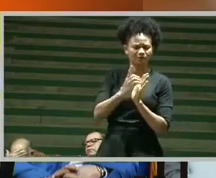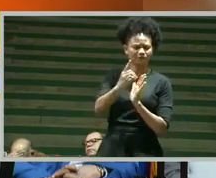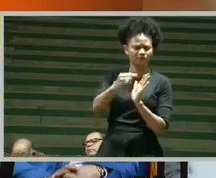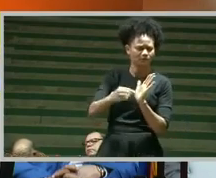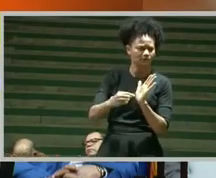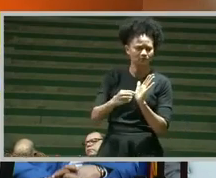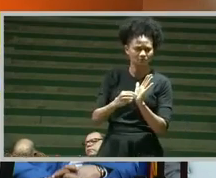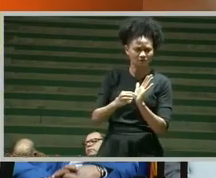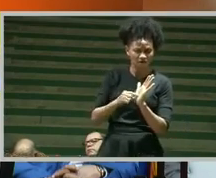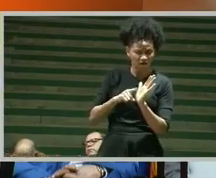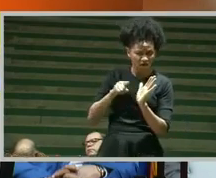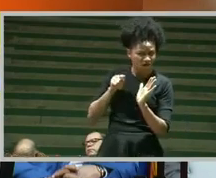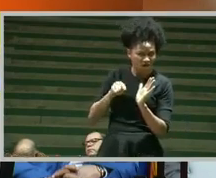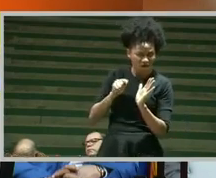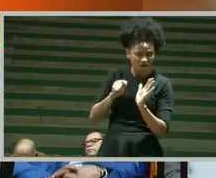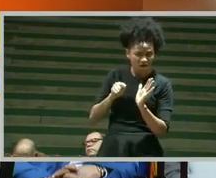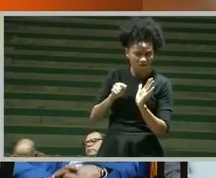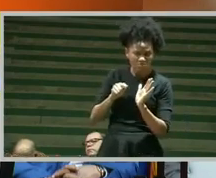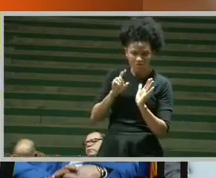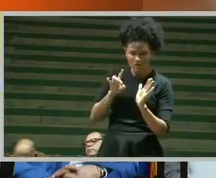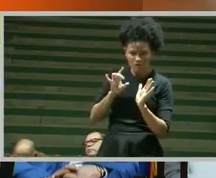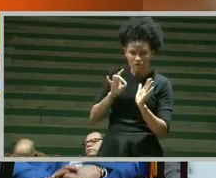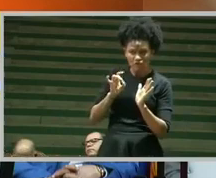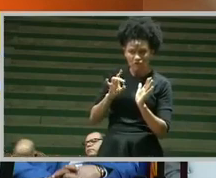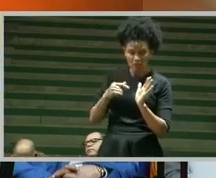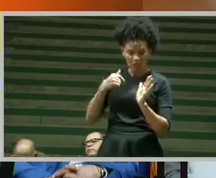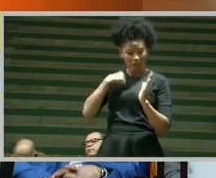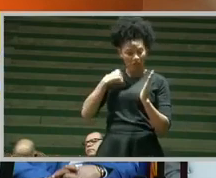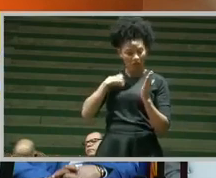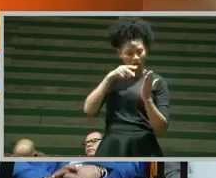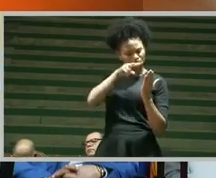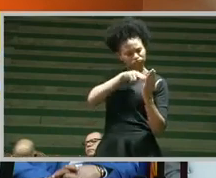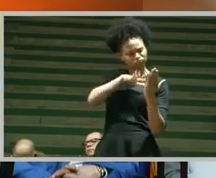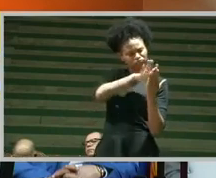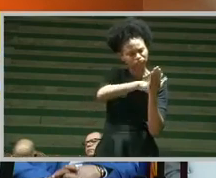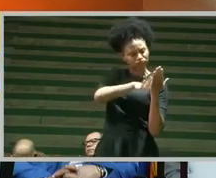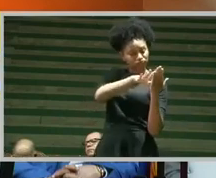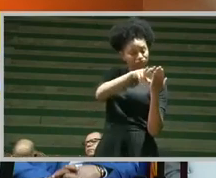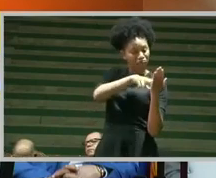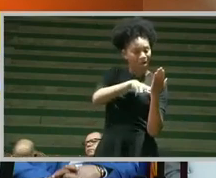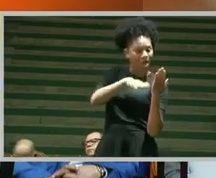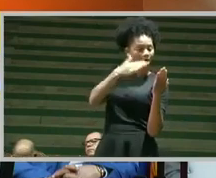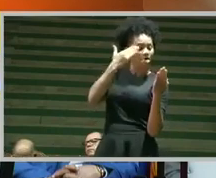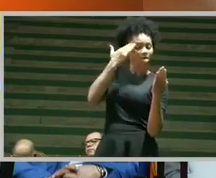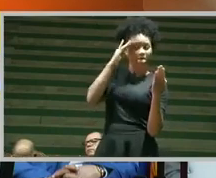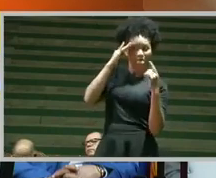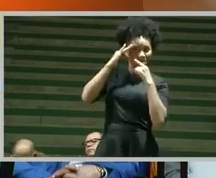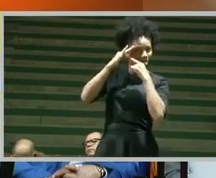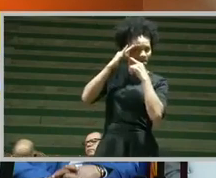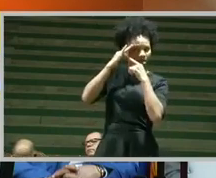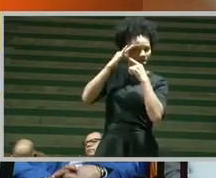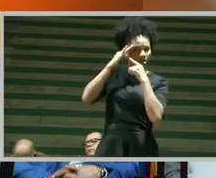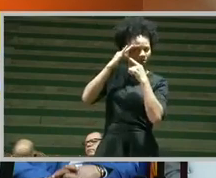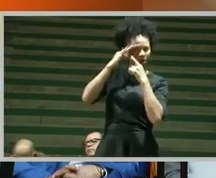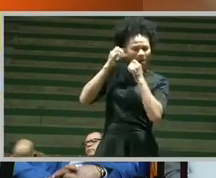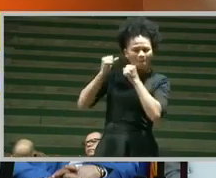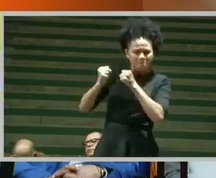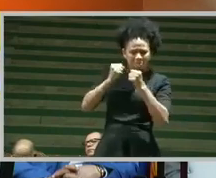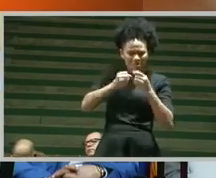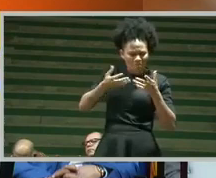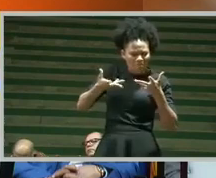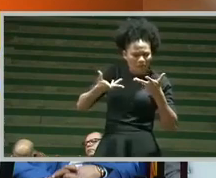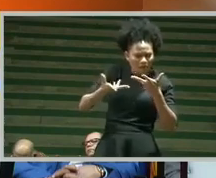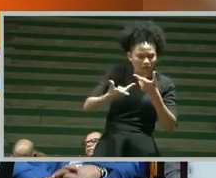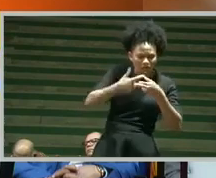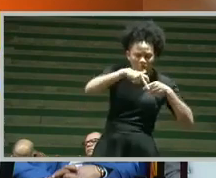não está nas impressões que eu tenho quando a leio. O poder eficaz